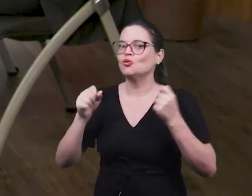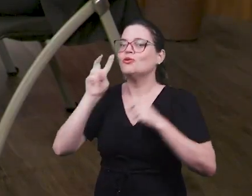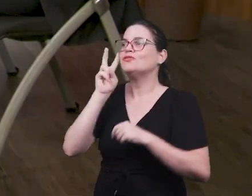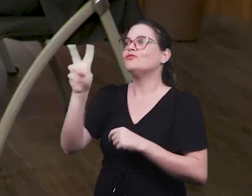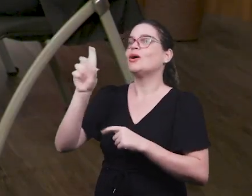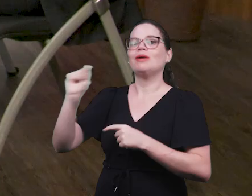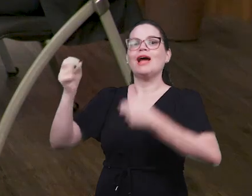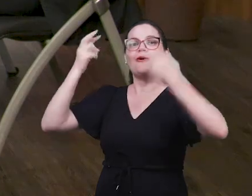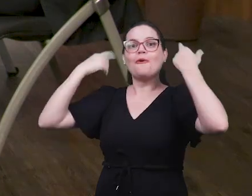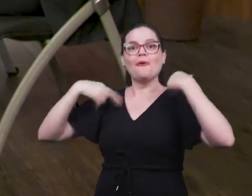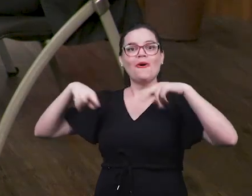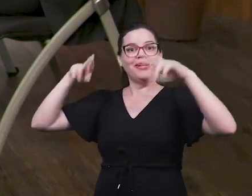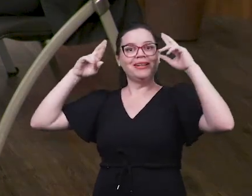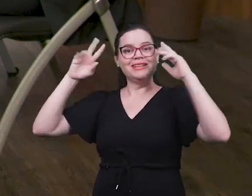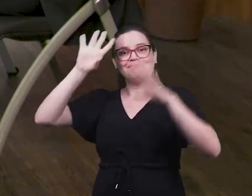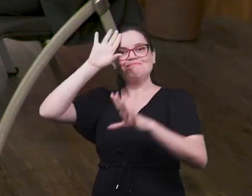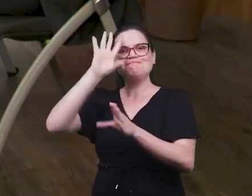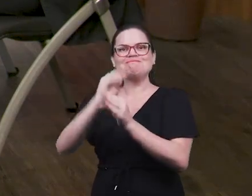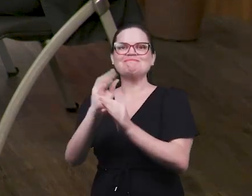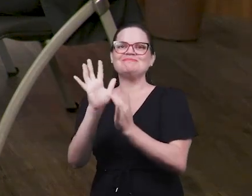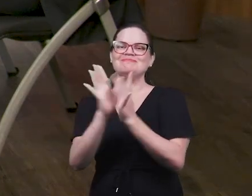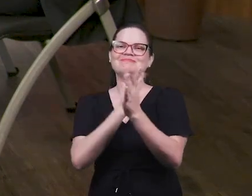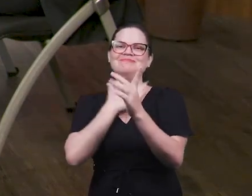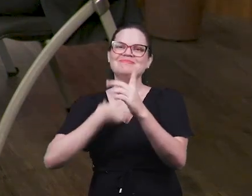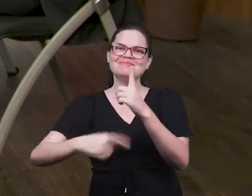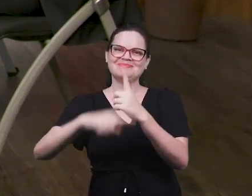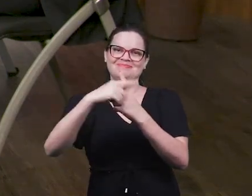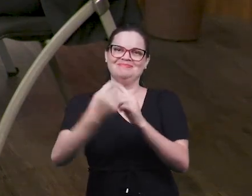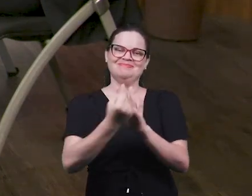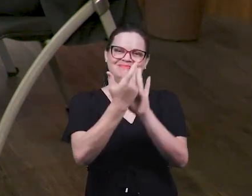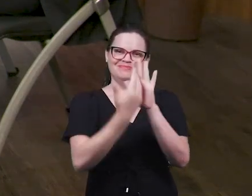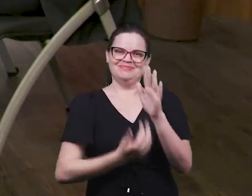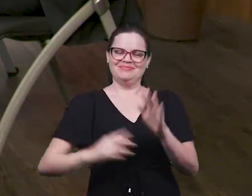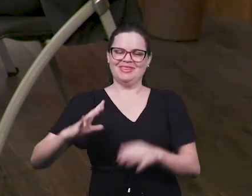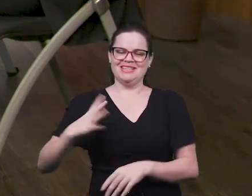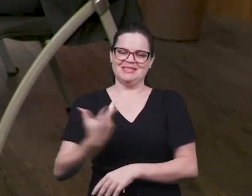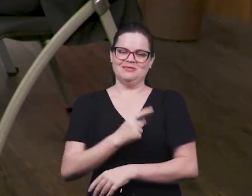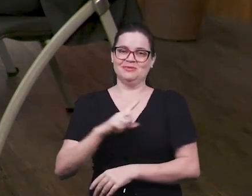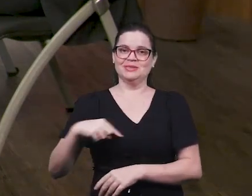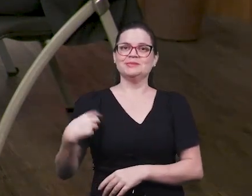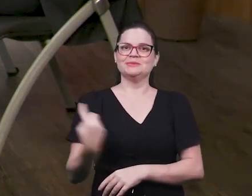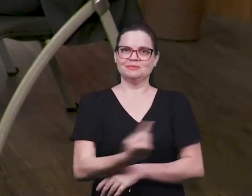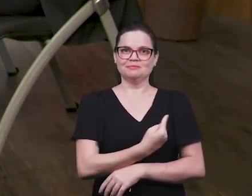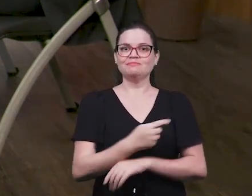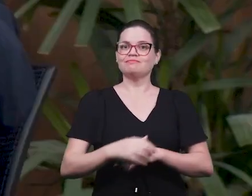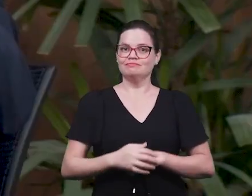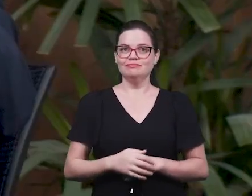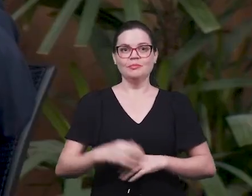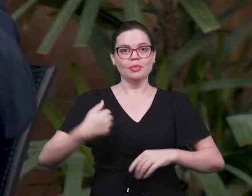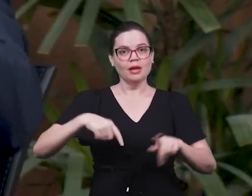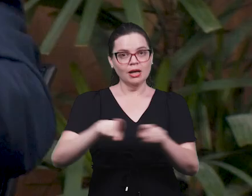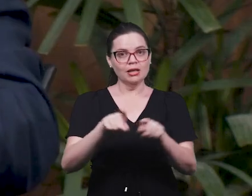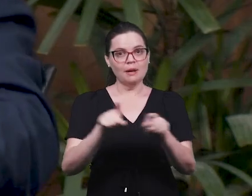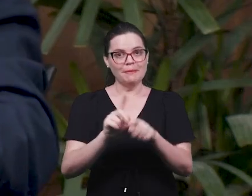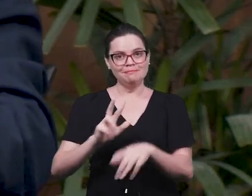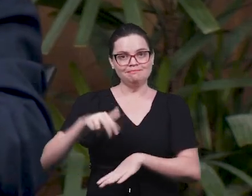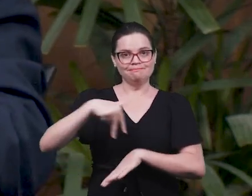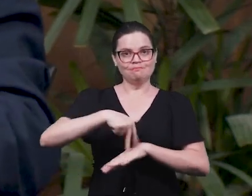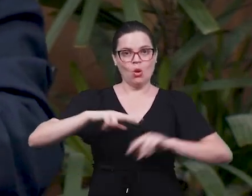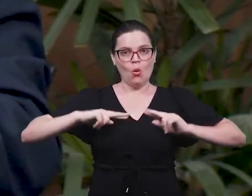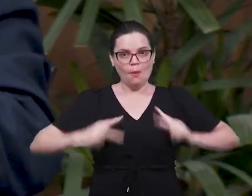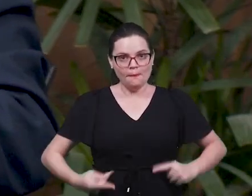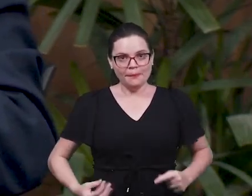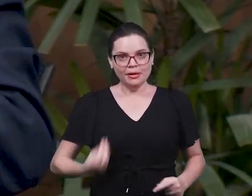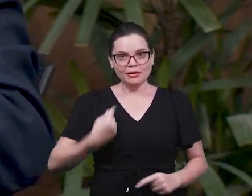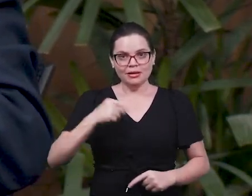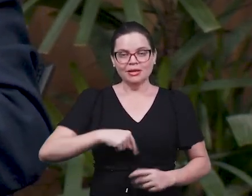ressurreição. Mas eu me lembrei de um texto que o Senhor Jesus diz assim, eu sou a ressurreição e a vida.